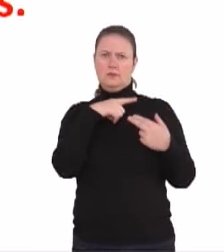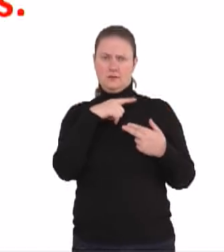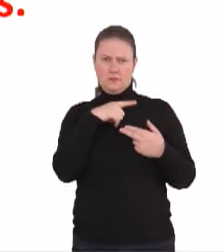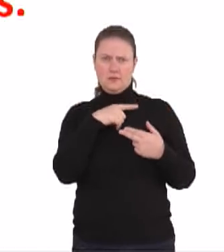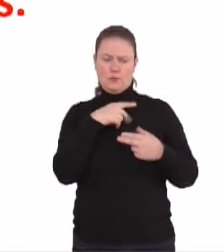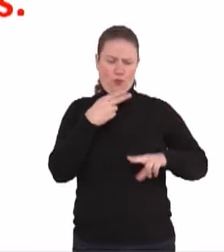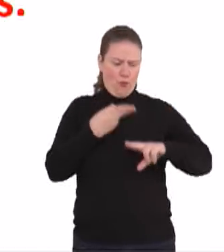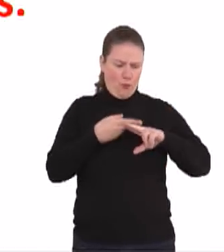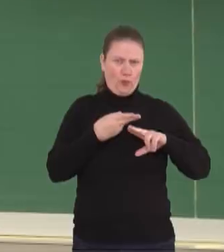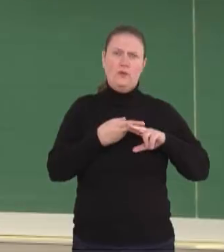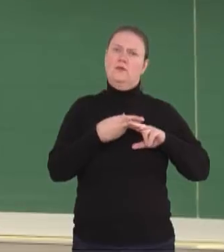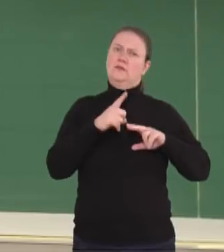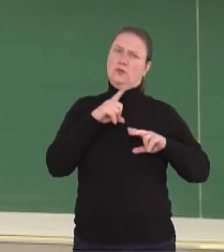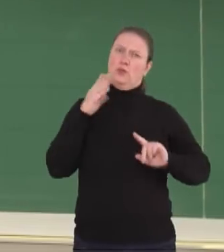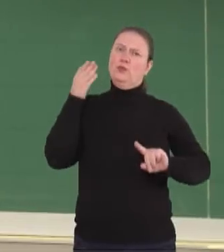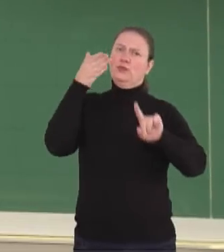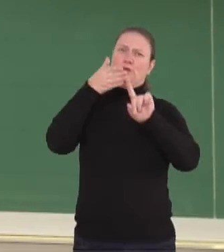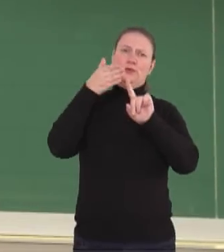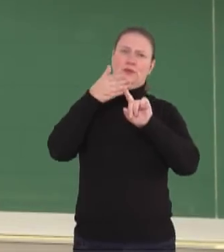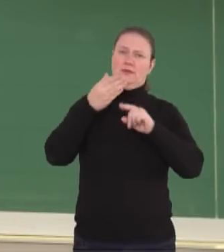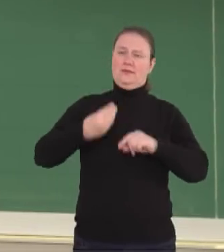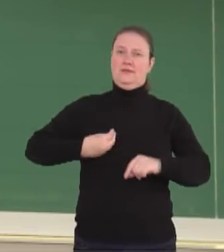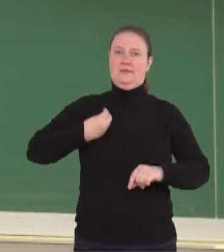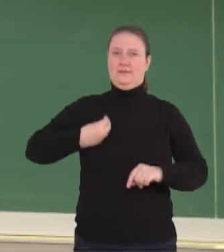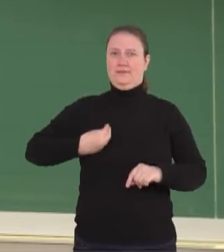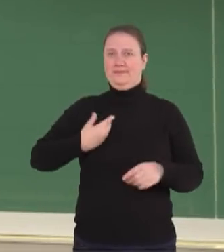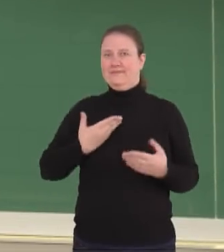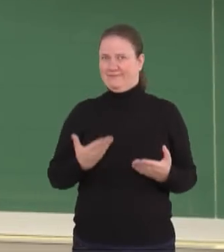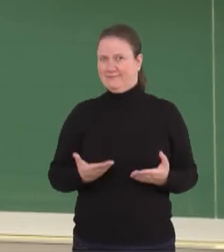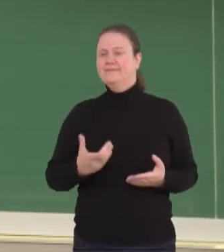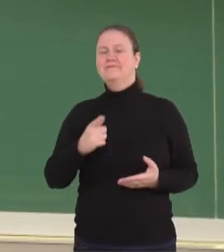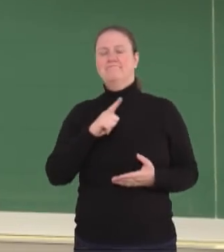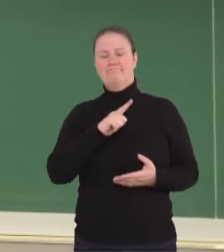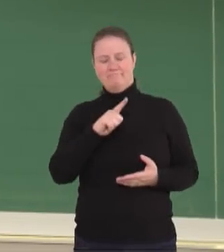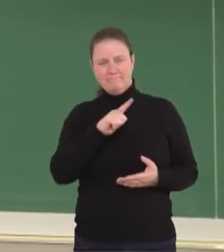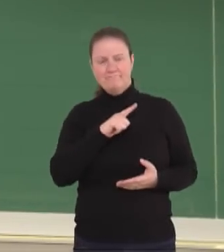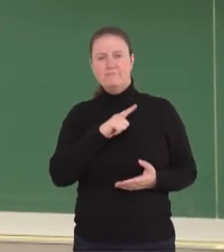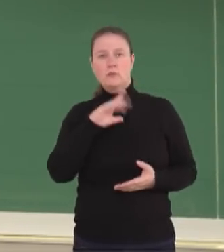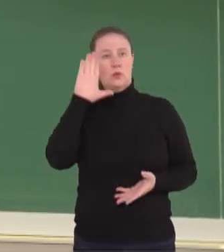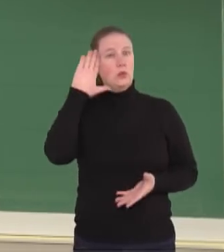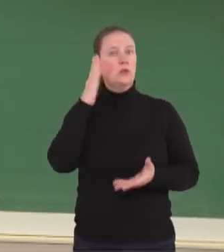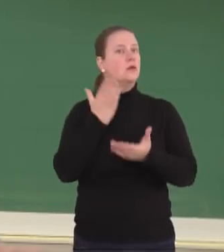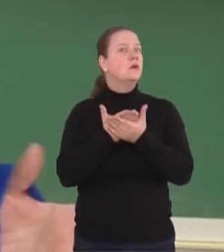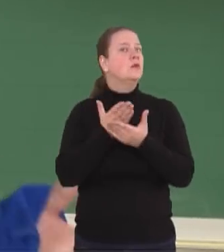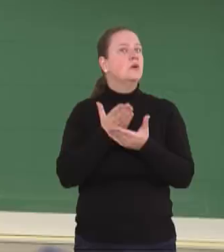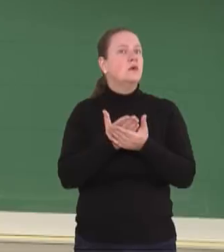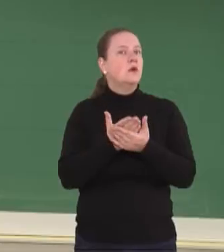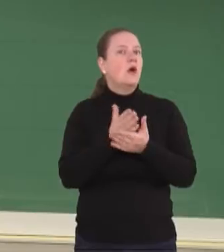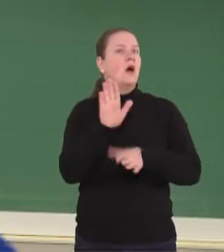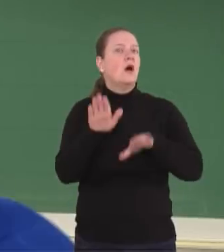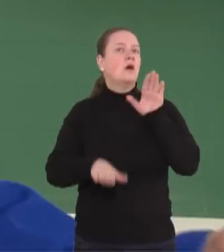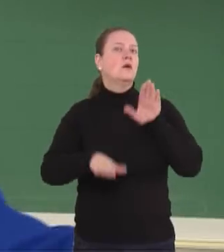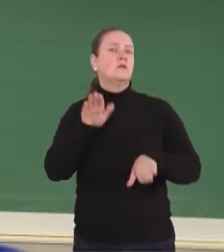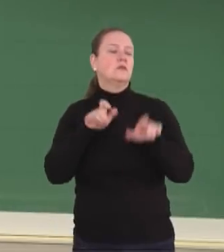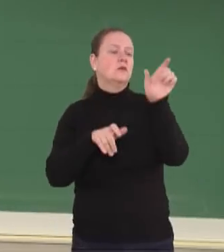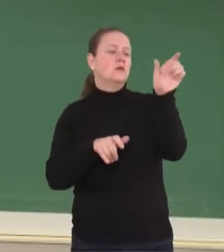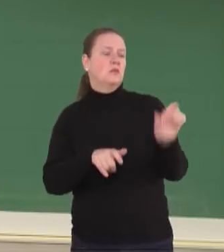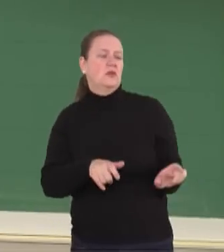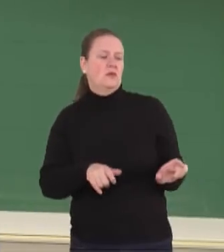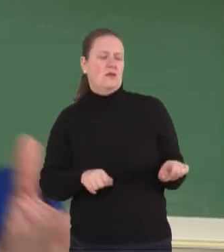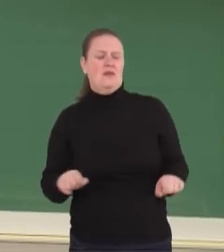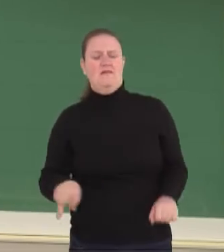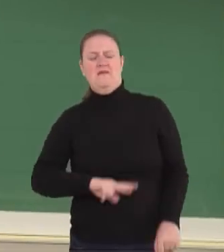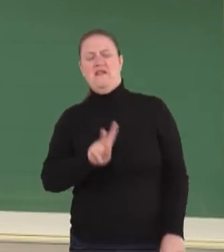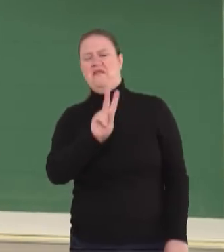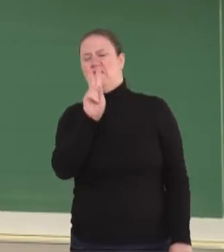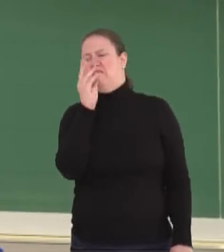do Uru, a gente ficou com a certeza de que muitas vezes aquela pessoa que todos desvalorizam, que acham